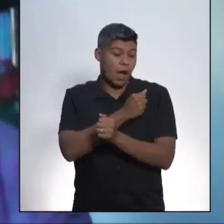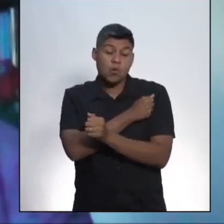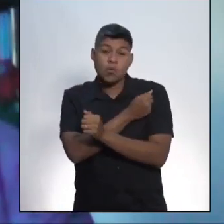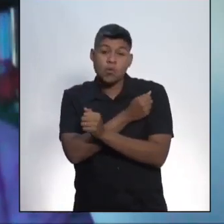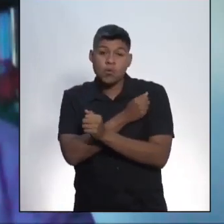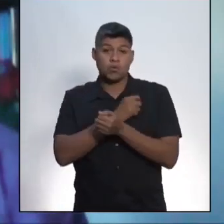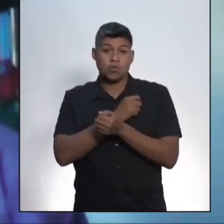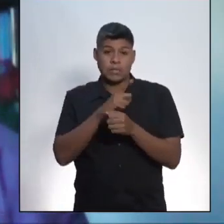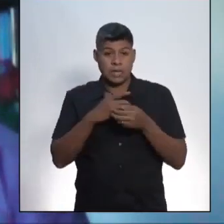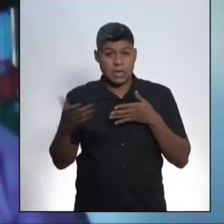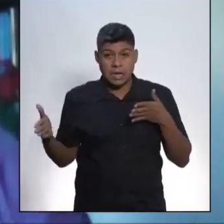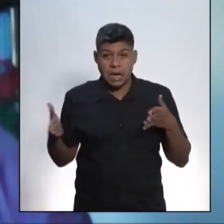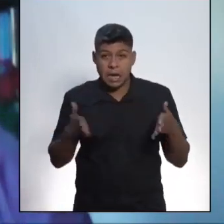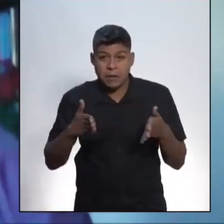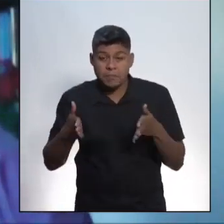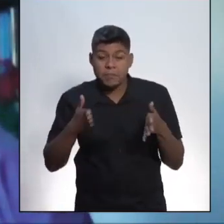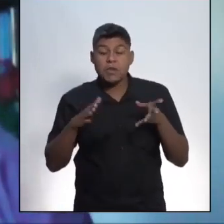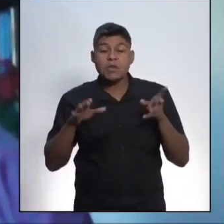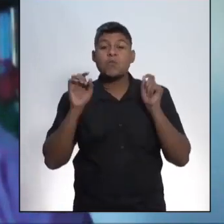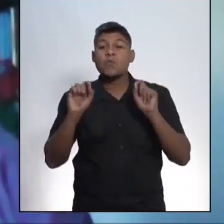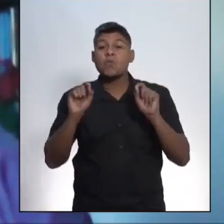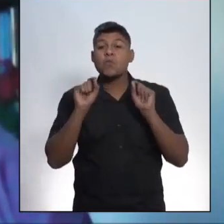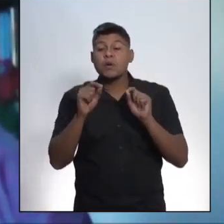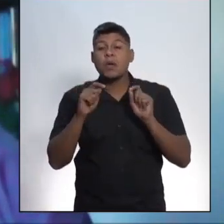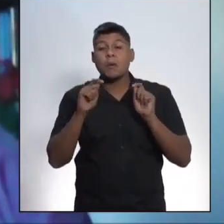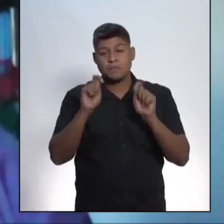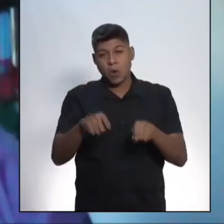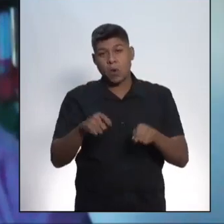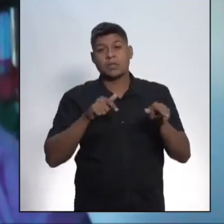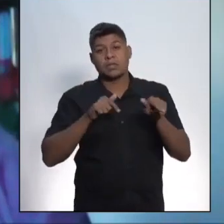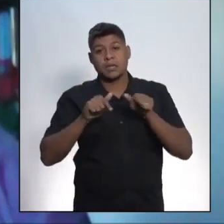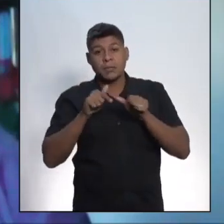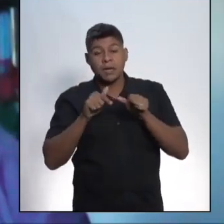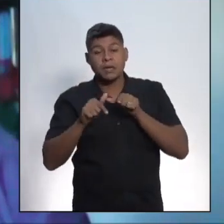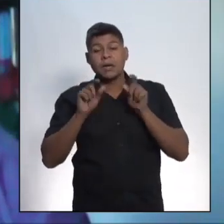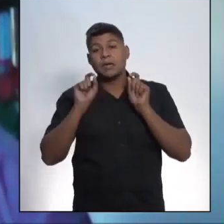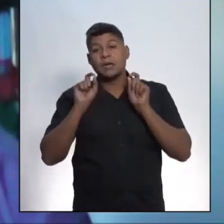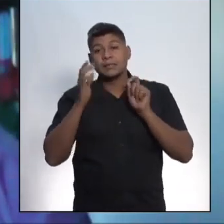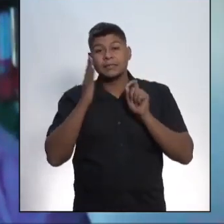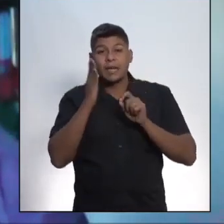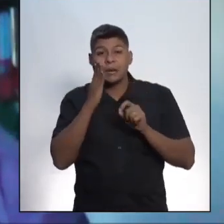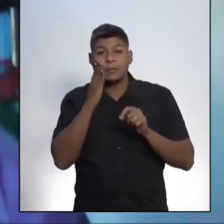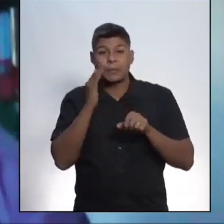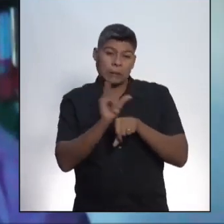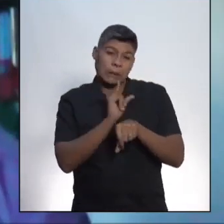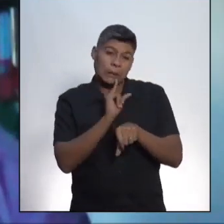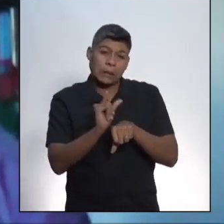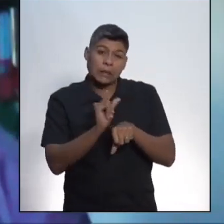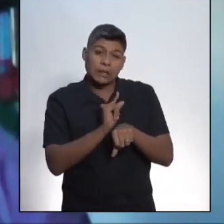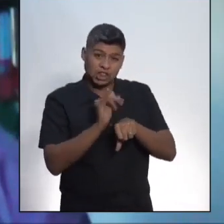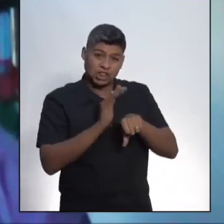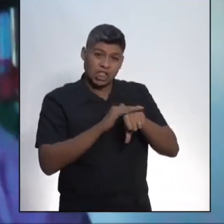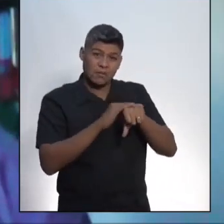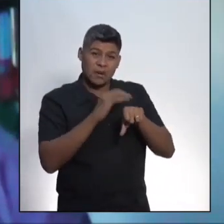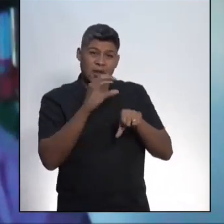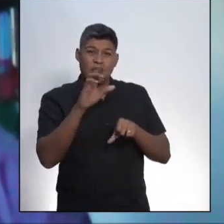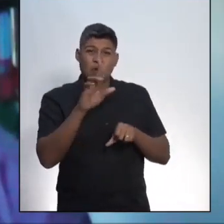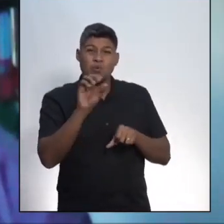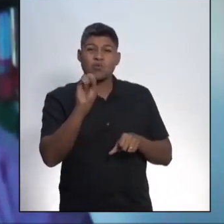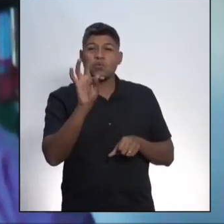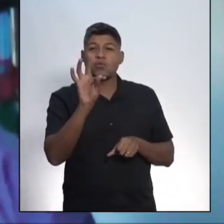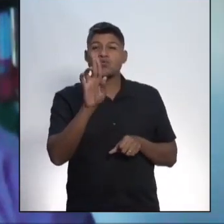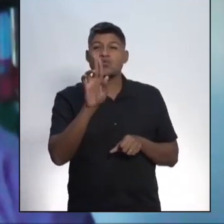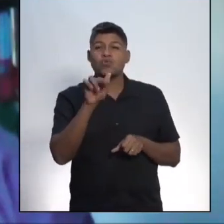acessar esses caminhos para poder trabalhar, né? E a customização, que você chama, que eu acho ótimo o